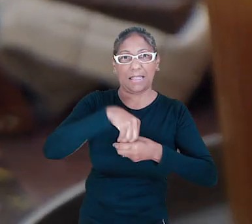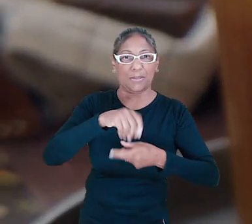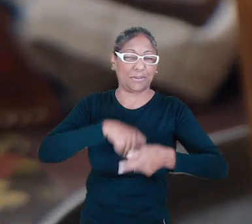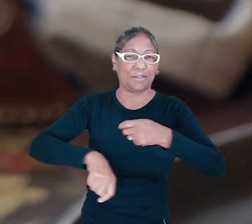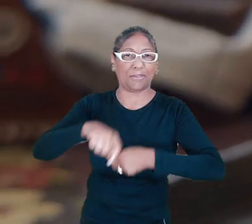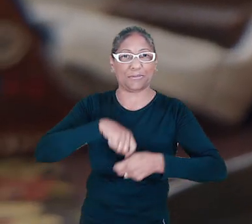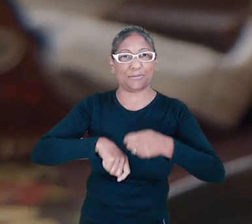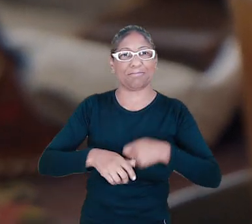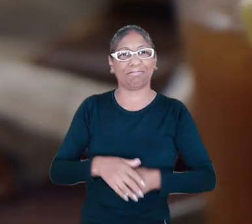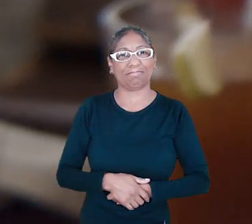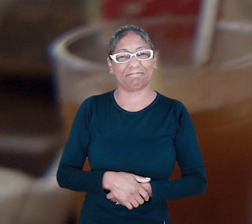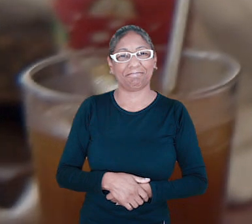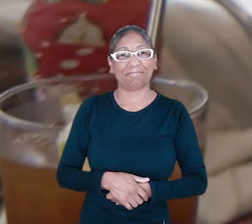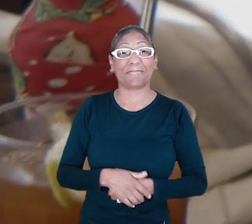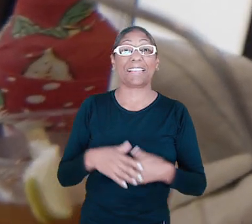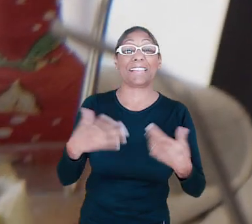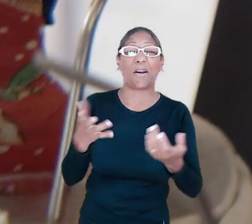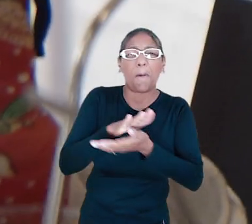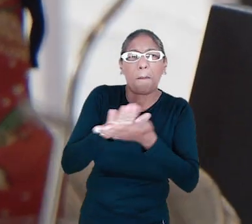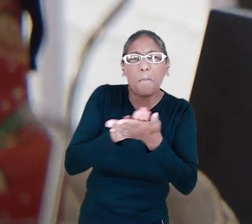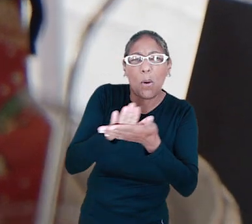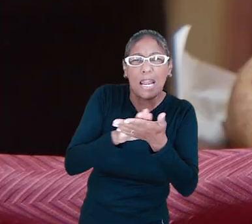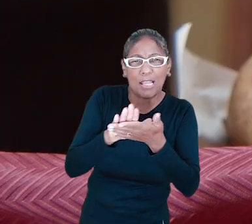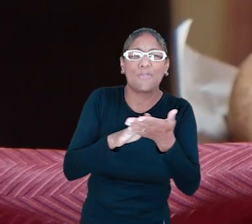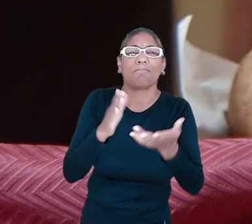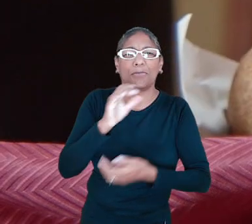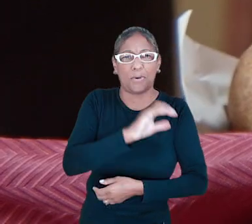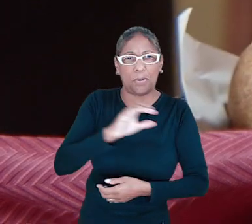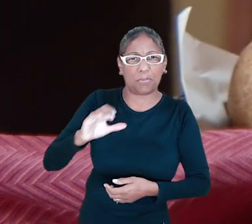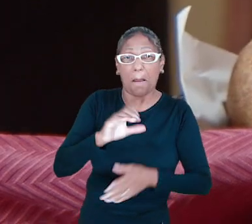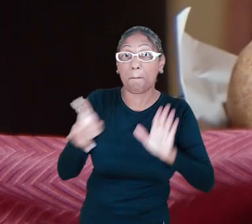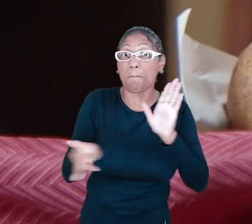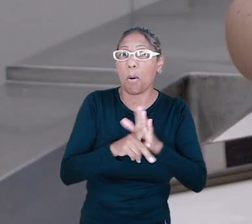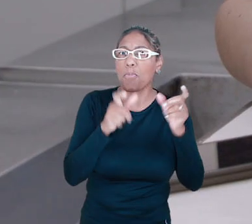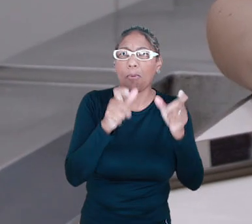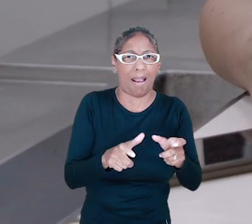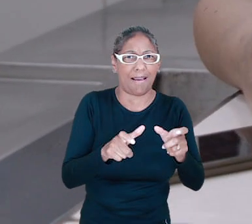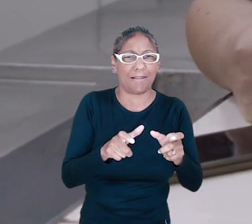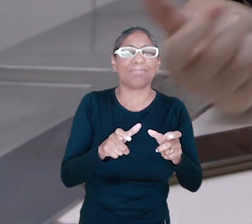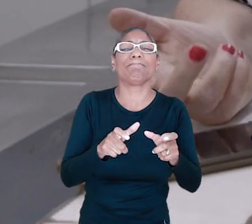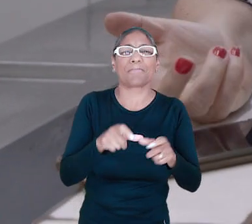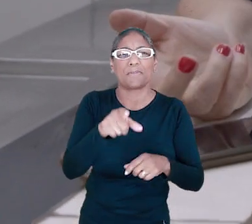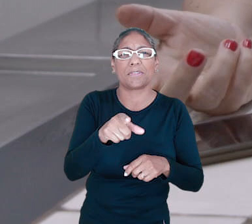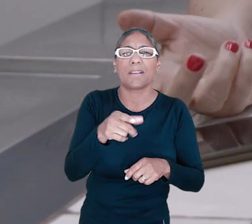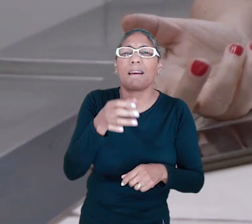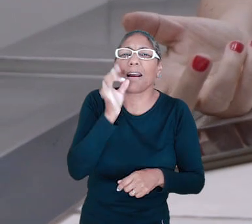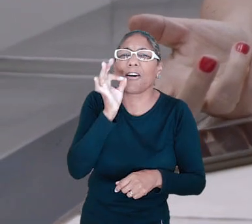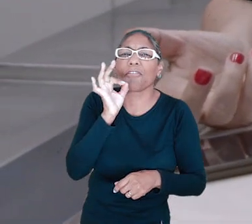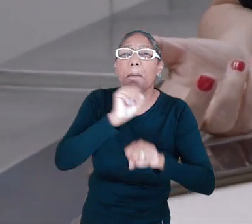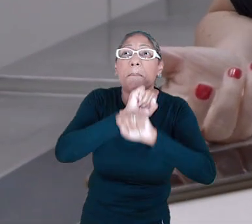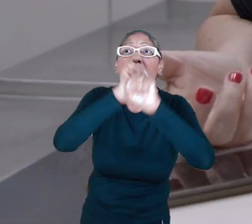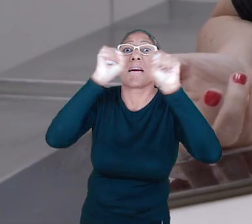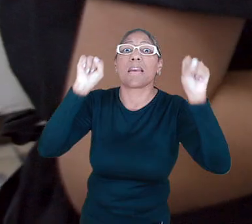dentro do negócio. Buñuelo é um bolinho colombiano super típico que você principalmente toma no café